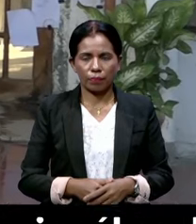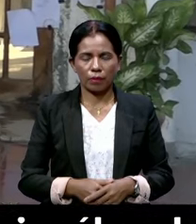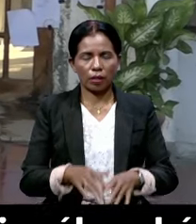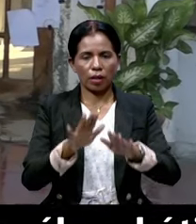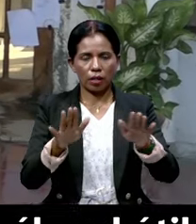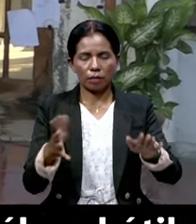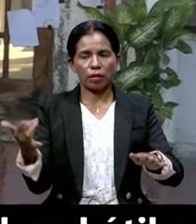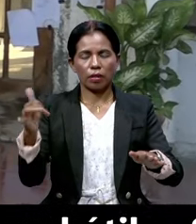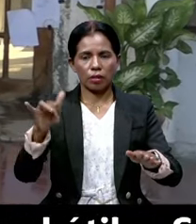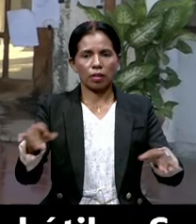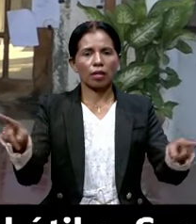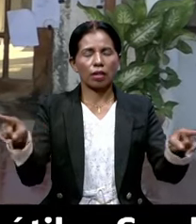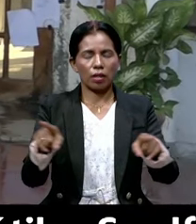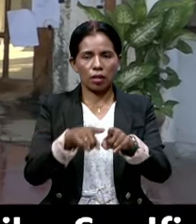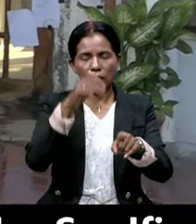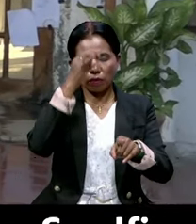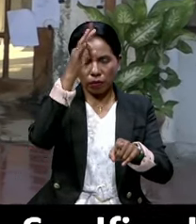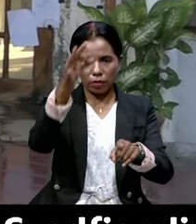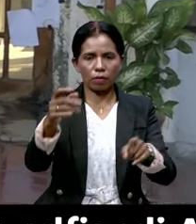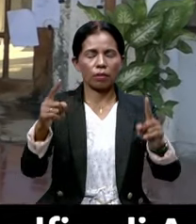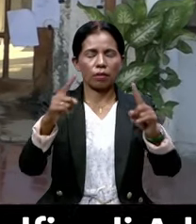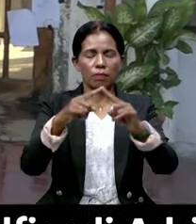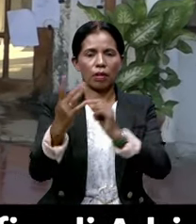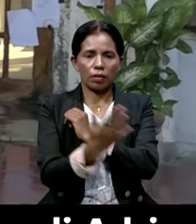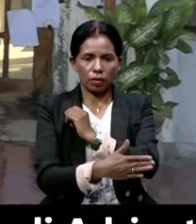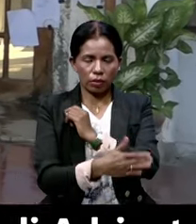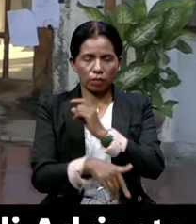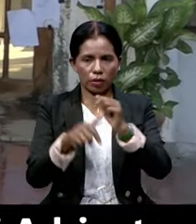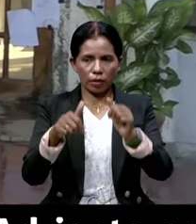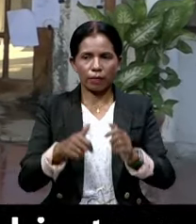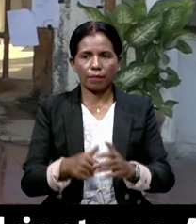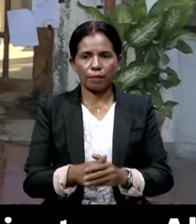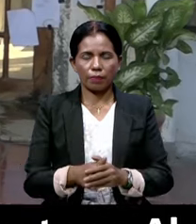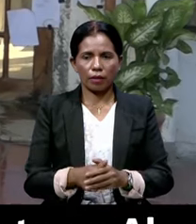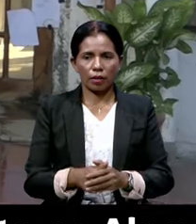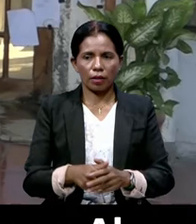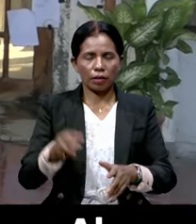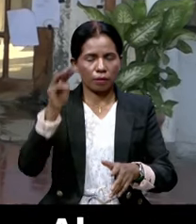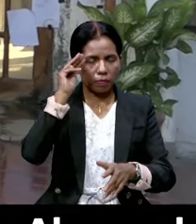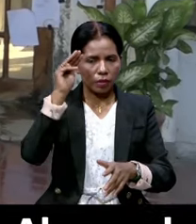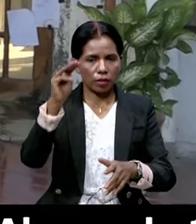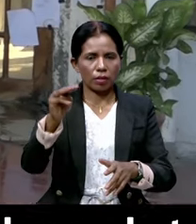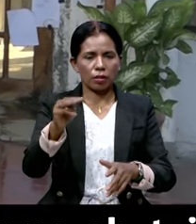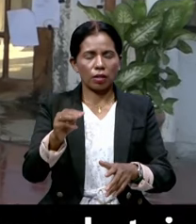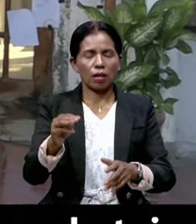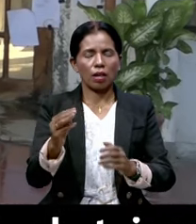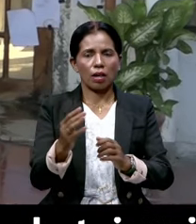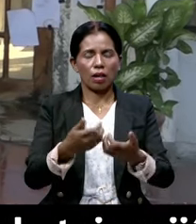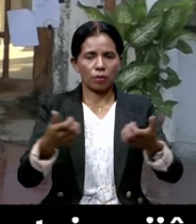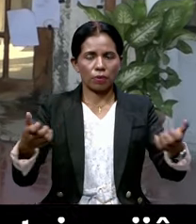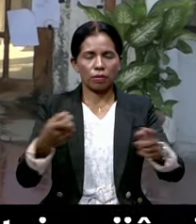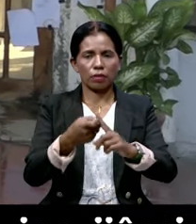Labarik sira maka futuro ba raidanenian. Missão hadok sira husi